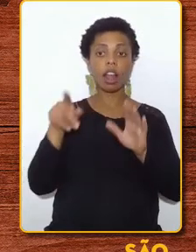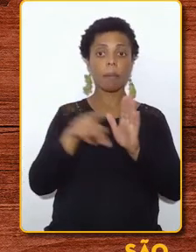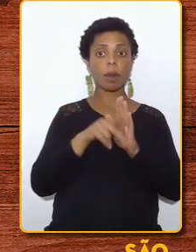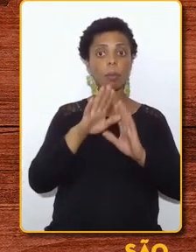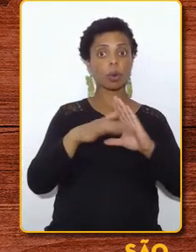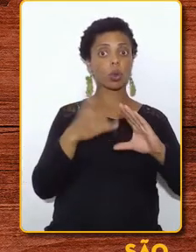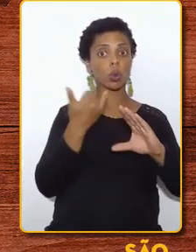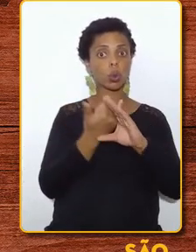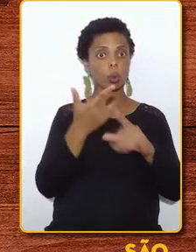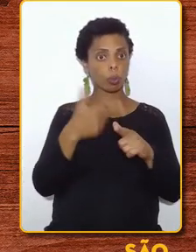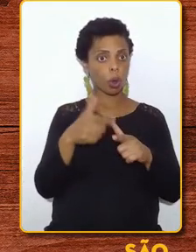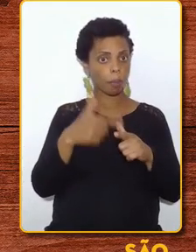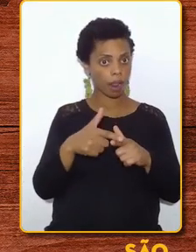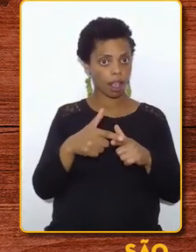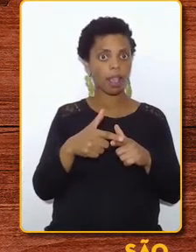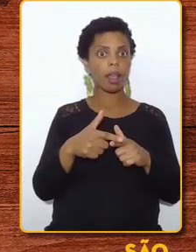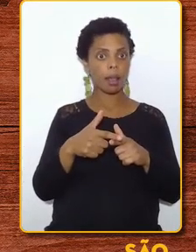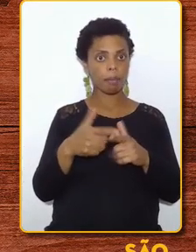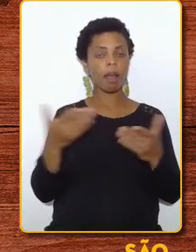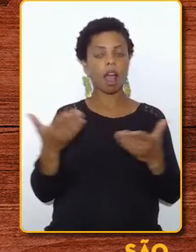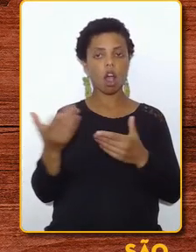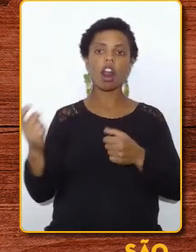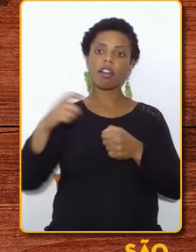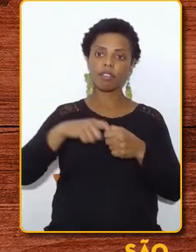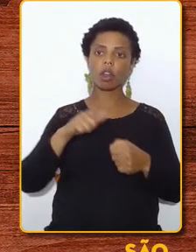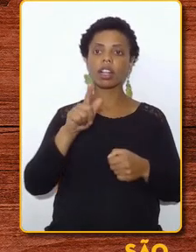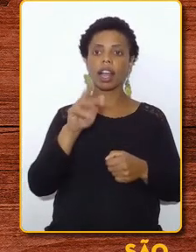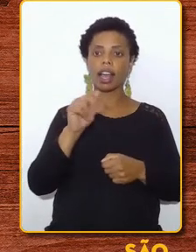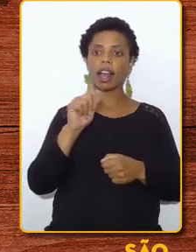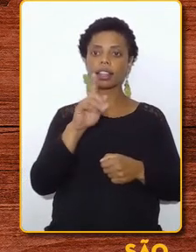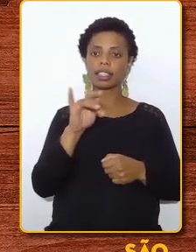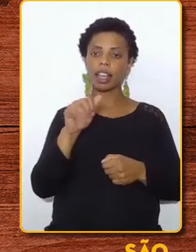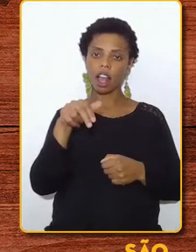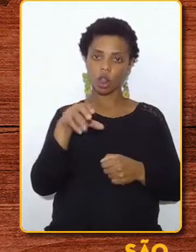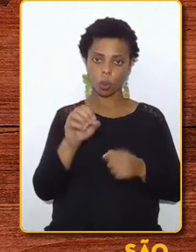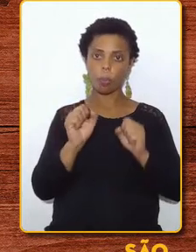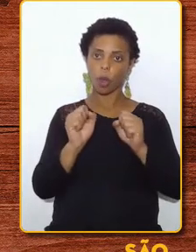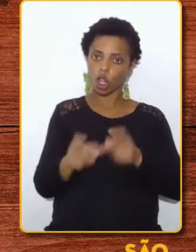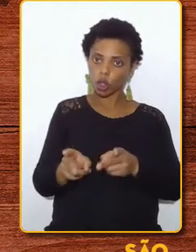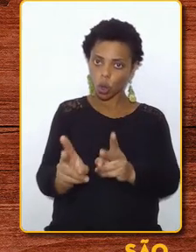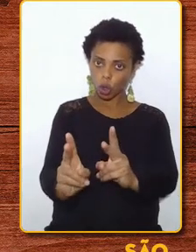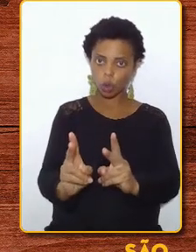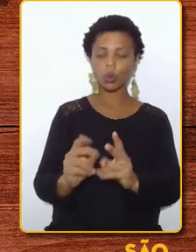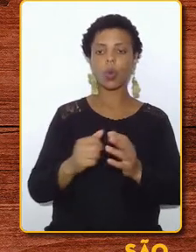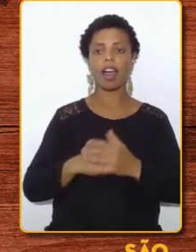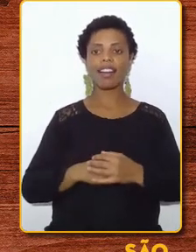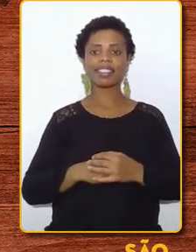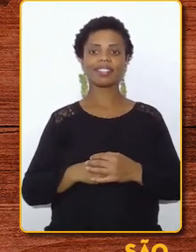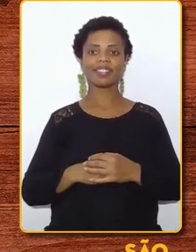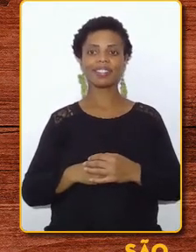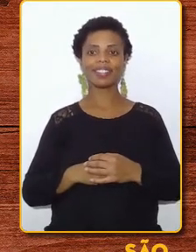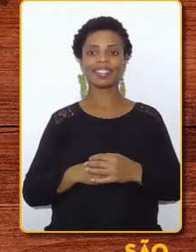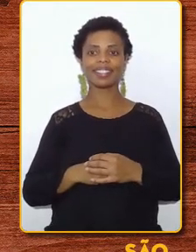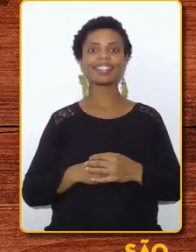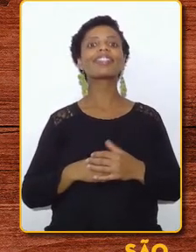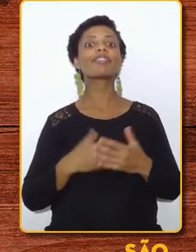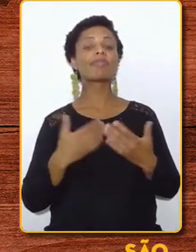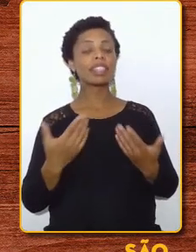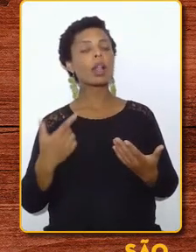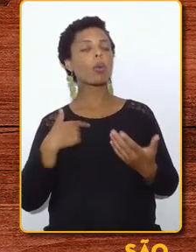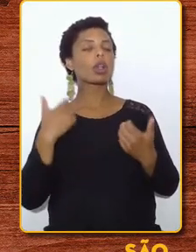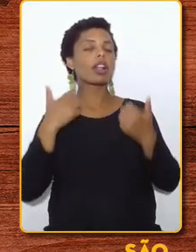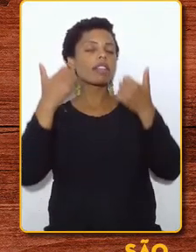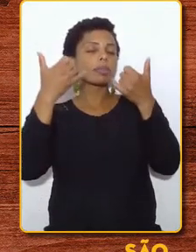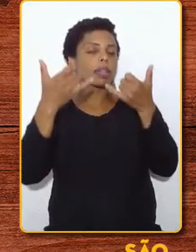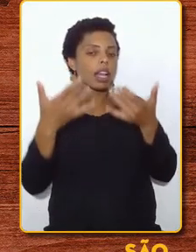gente volta para o Graziano finalizar a fala dele. Obrigada. O que eu estava dizendo, então, é que, olhando